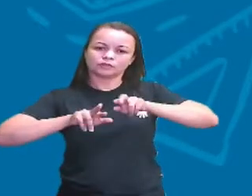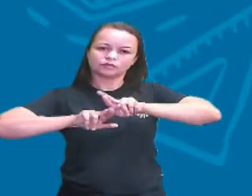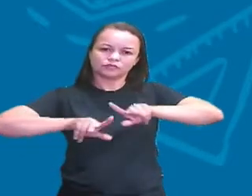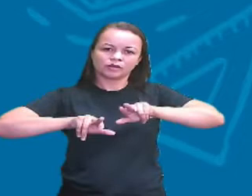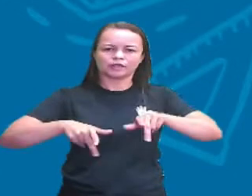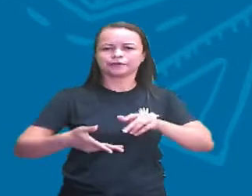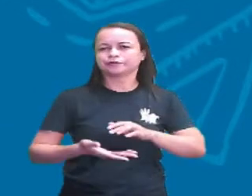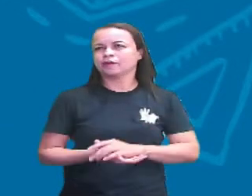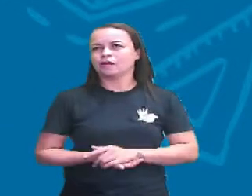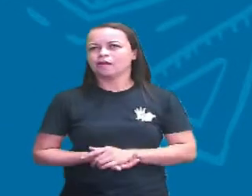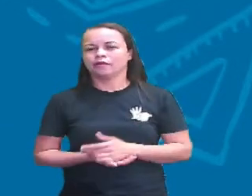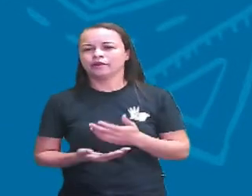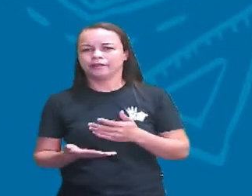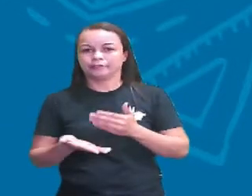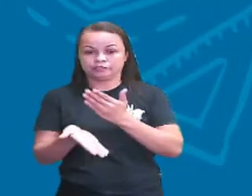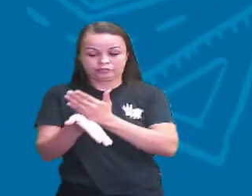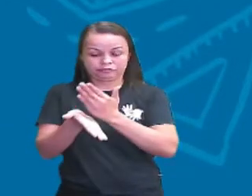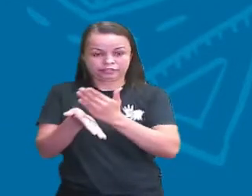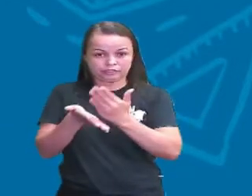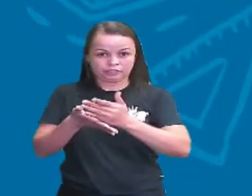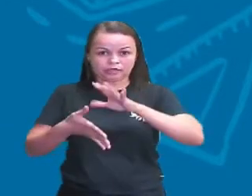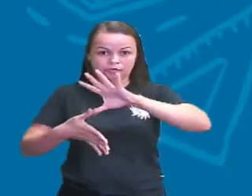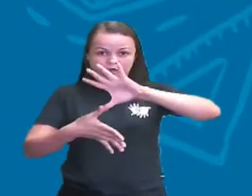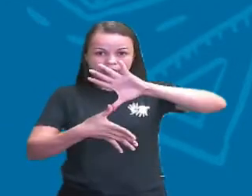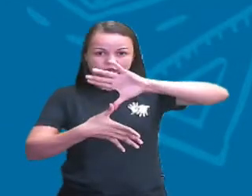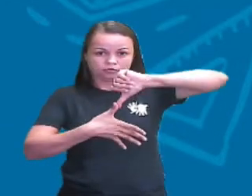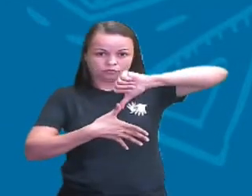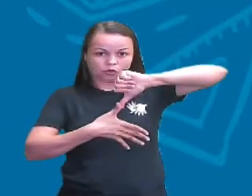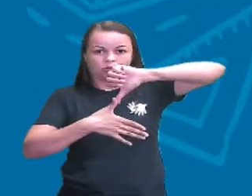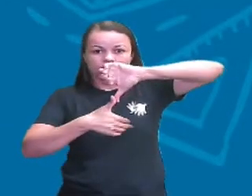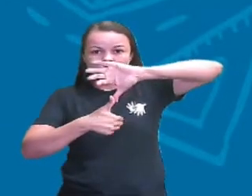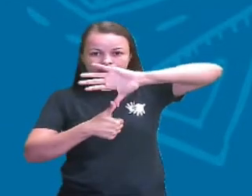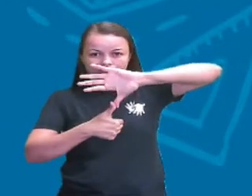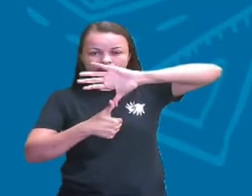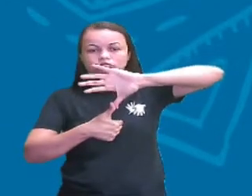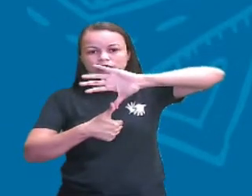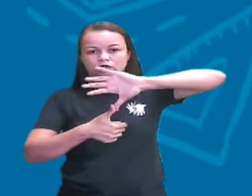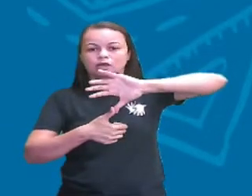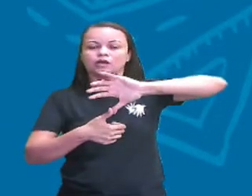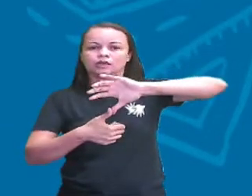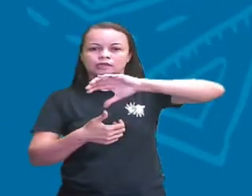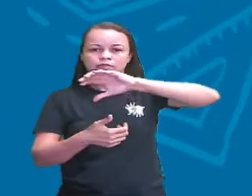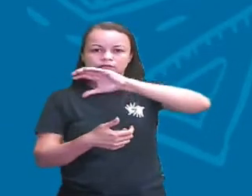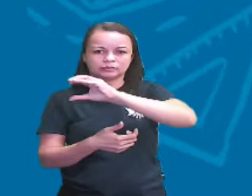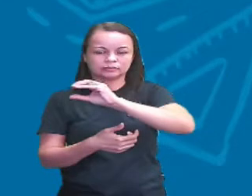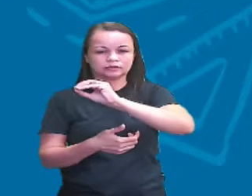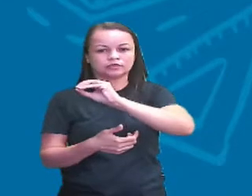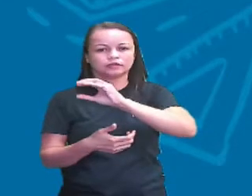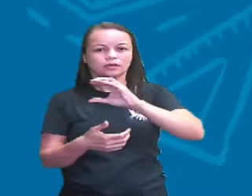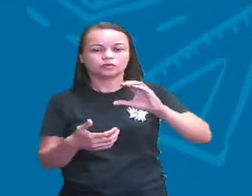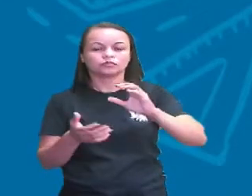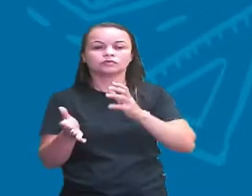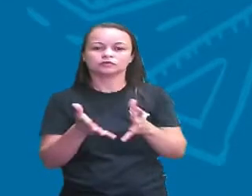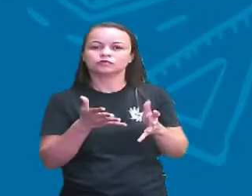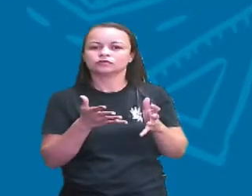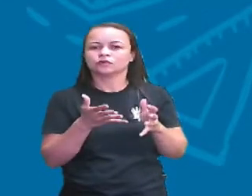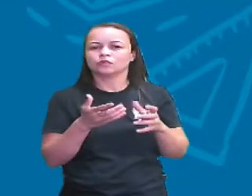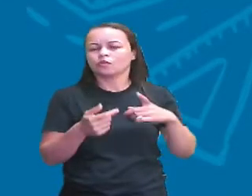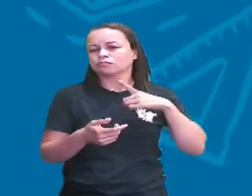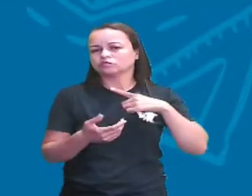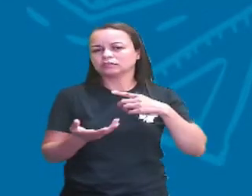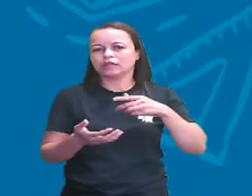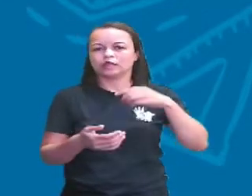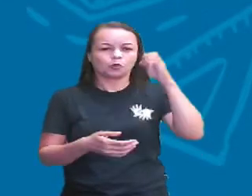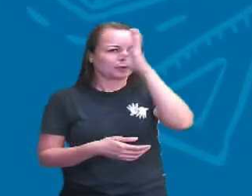como divididas, né, entre a América do Norte, a América Central e a América do Sul. Na América do Sul, por exemplo, nós temos